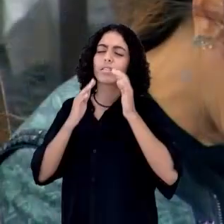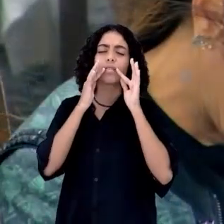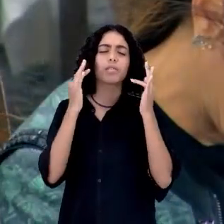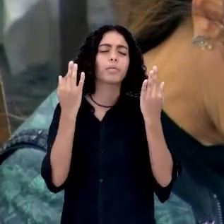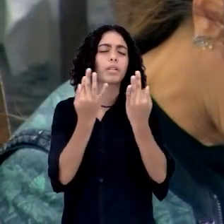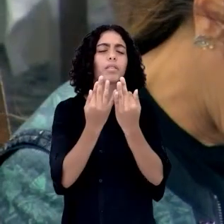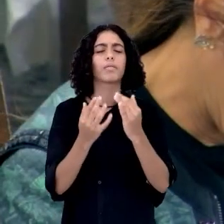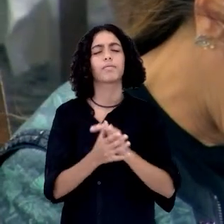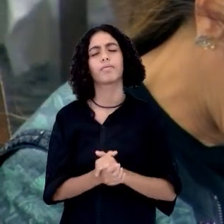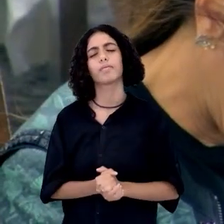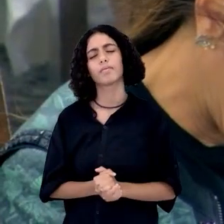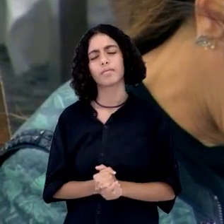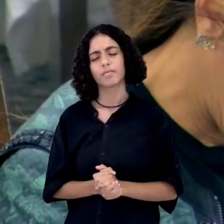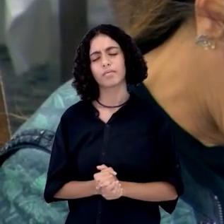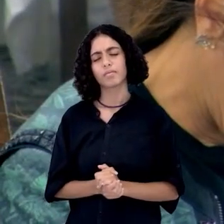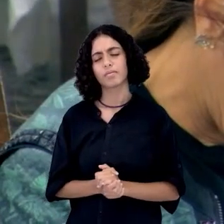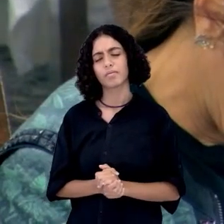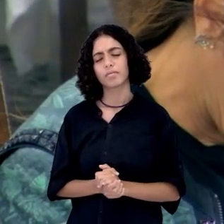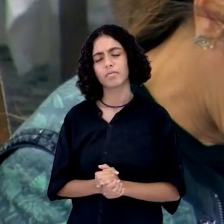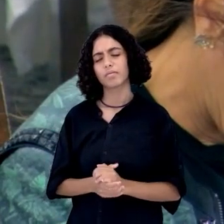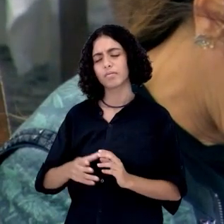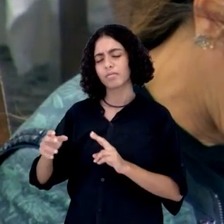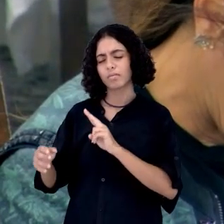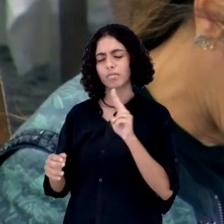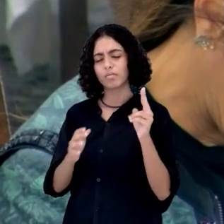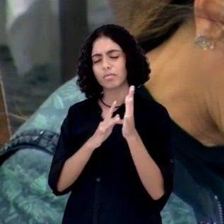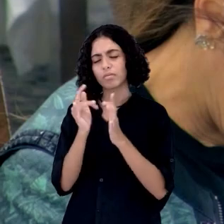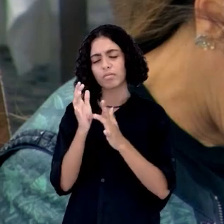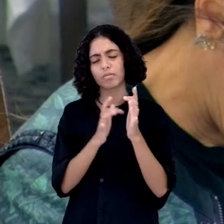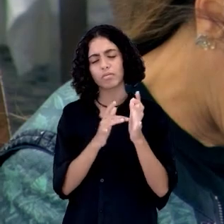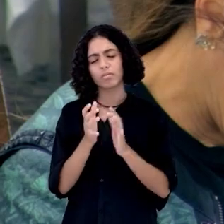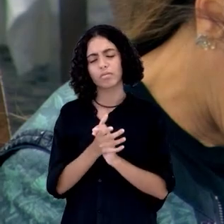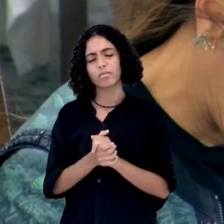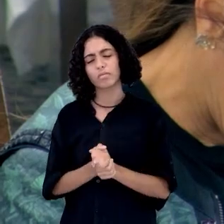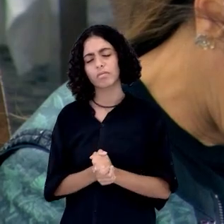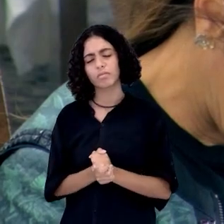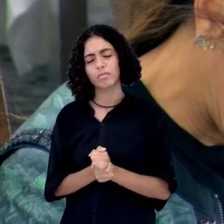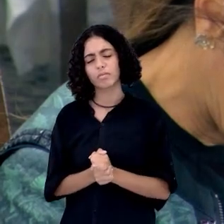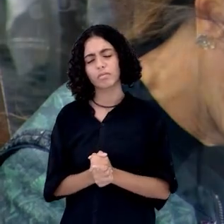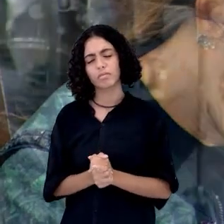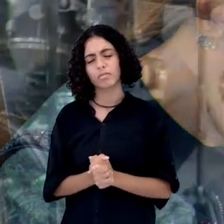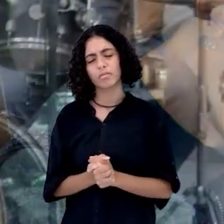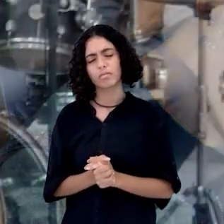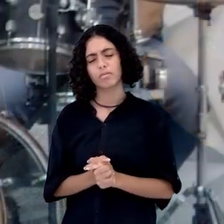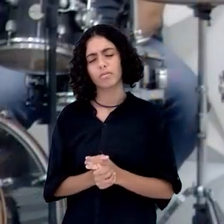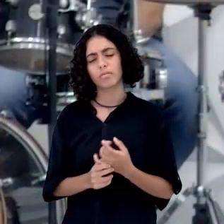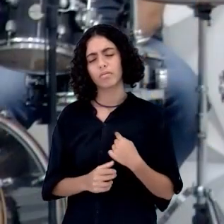Senhor. Em nome de Jesus, que sejamos usados pelo Senhor,